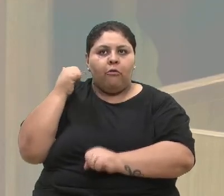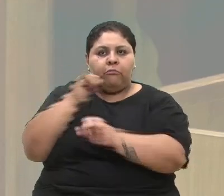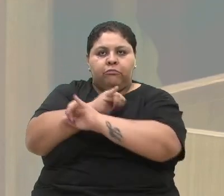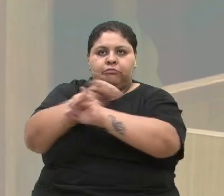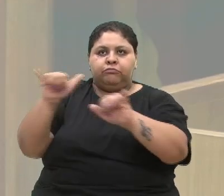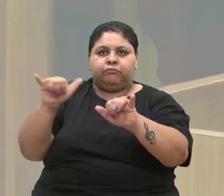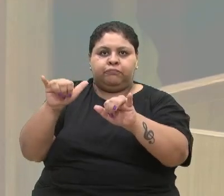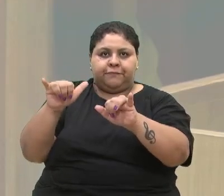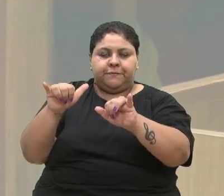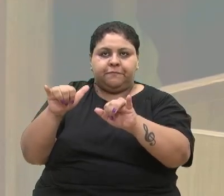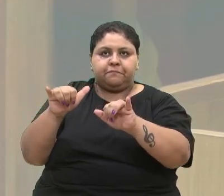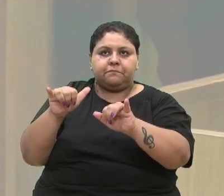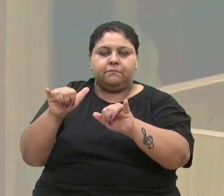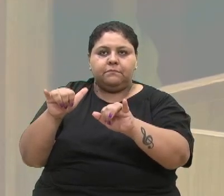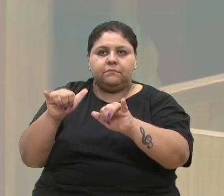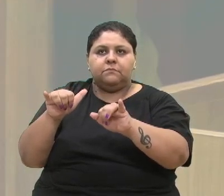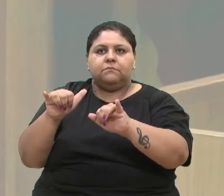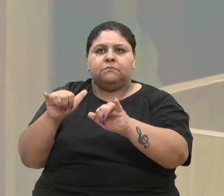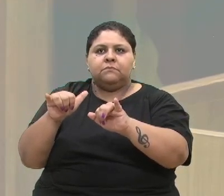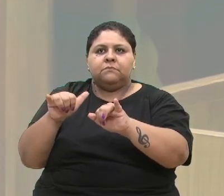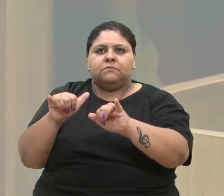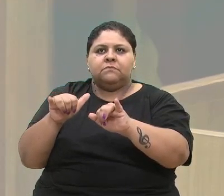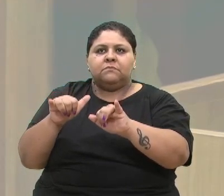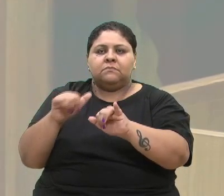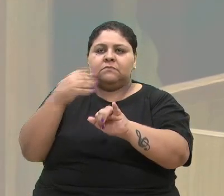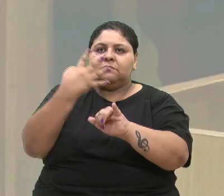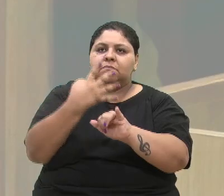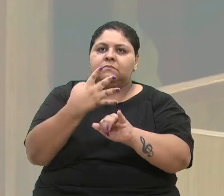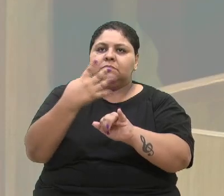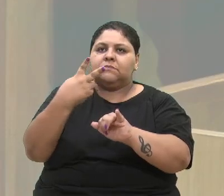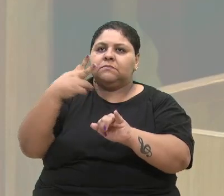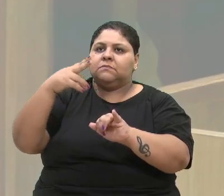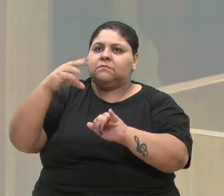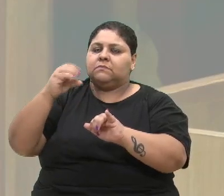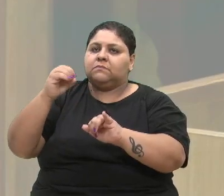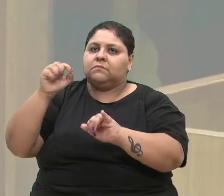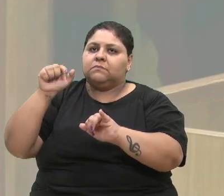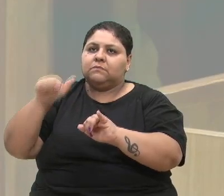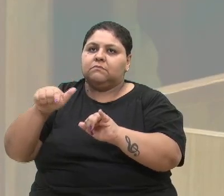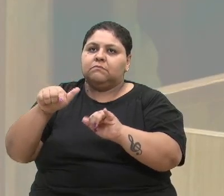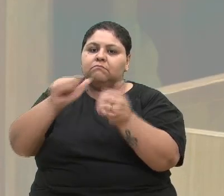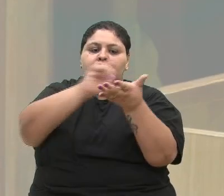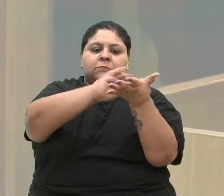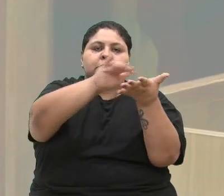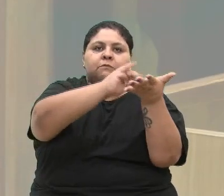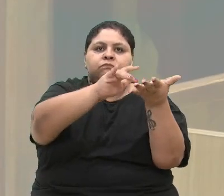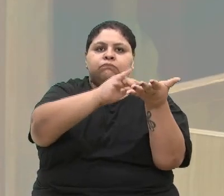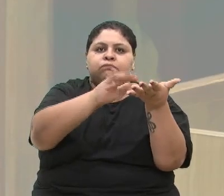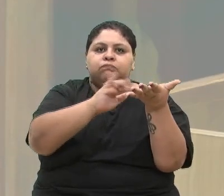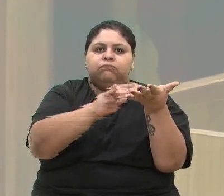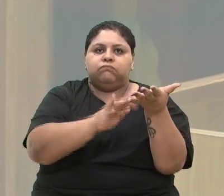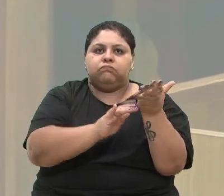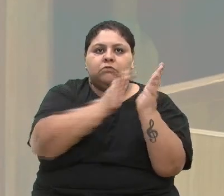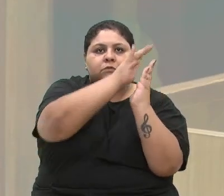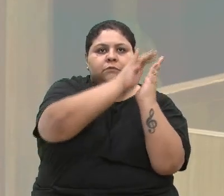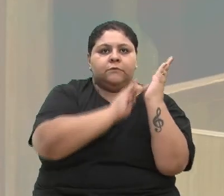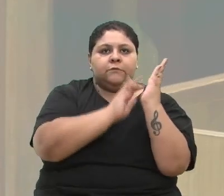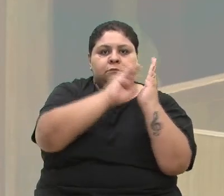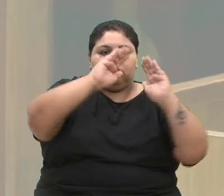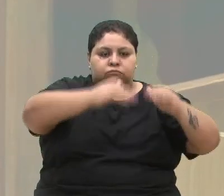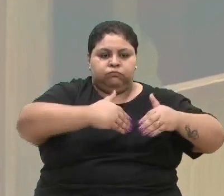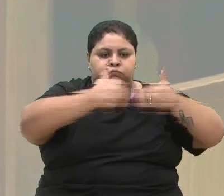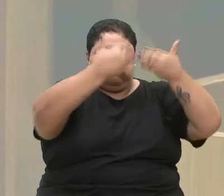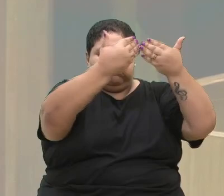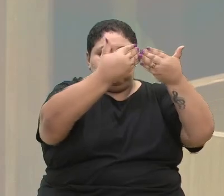tem 230 milhões de smartphones e 420 milhões de aparelhos digitais, incluindo tablets, notebook,